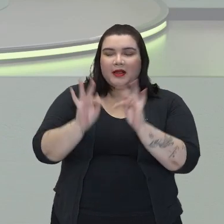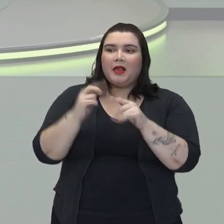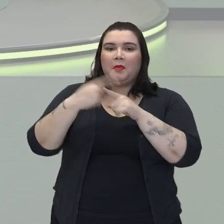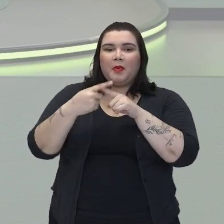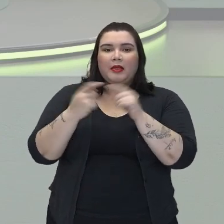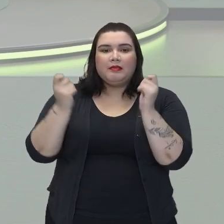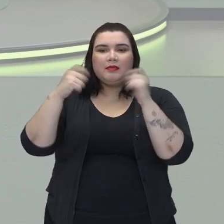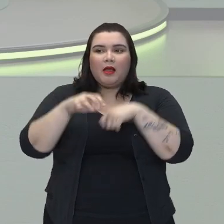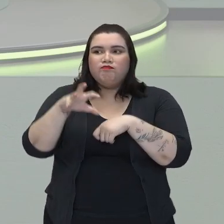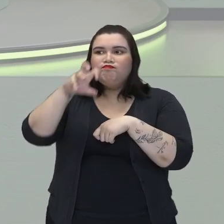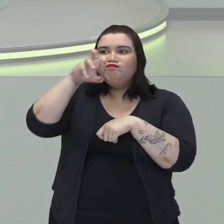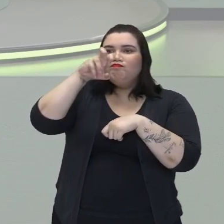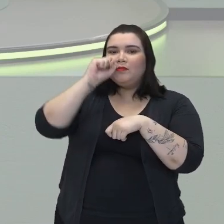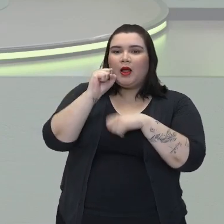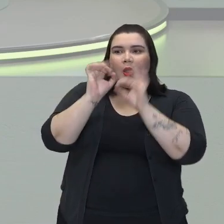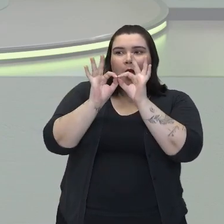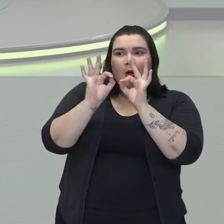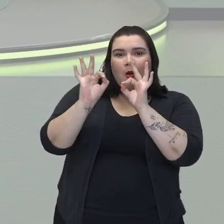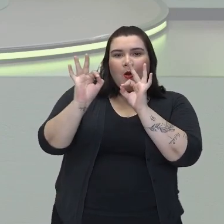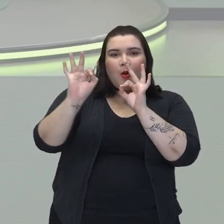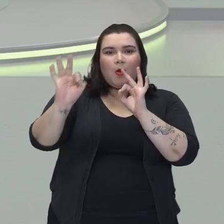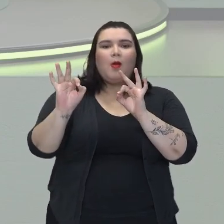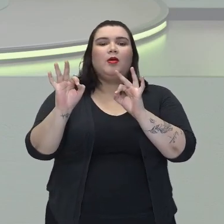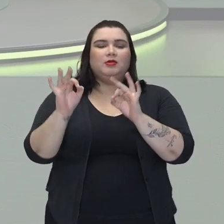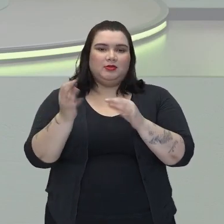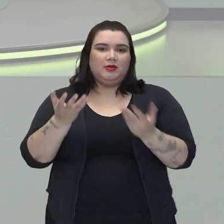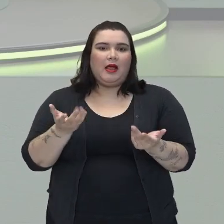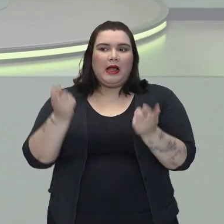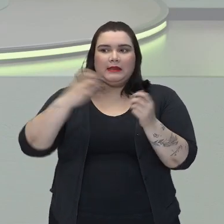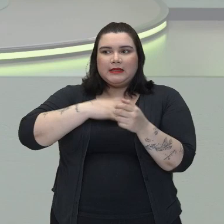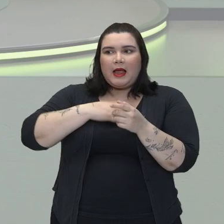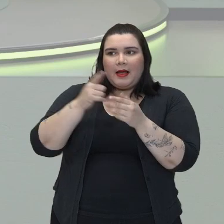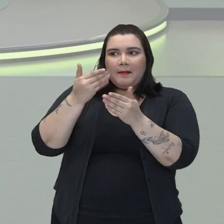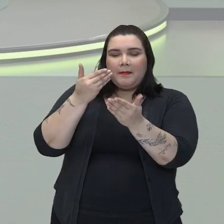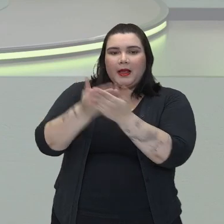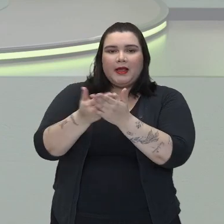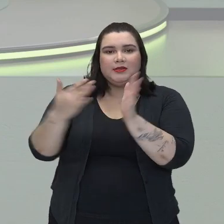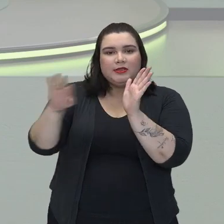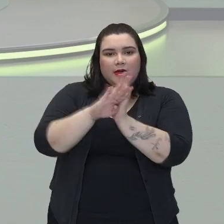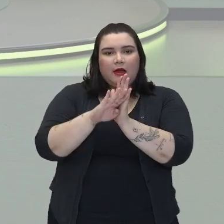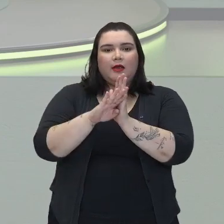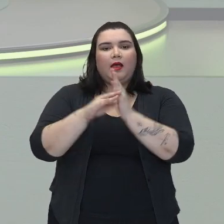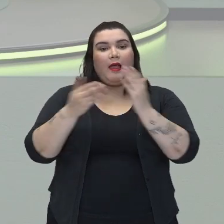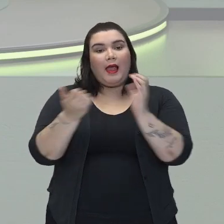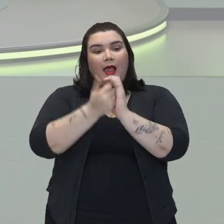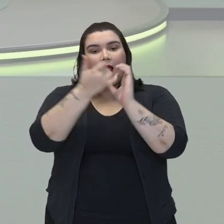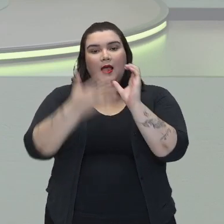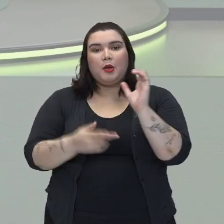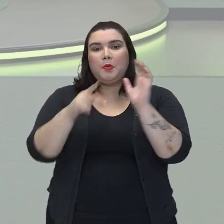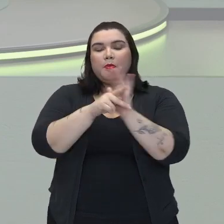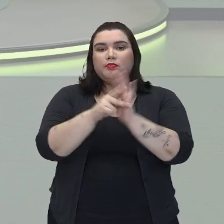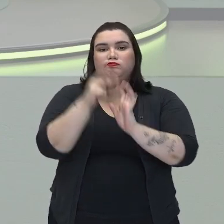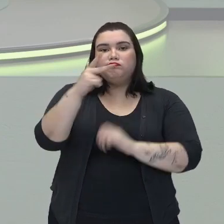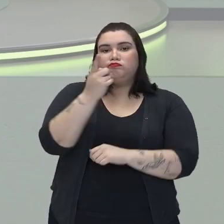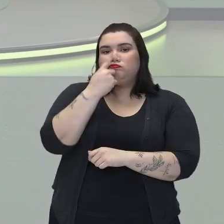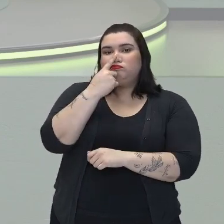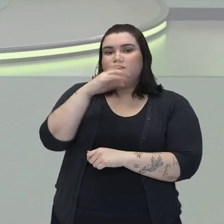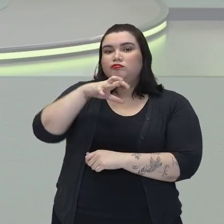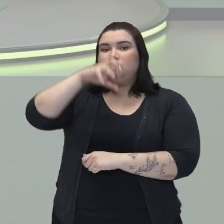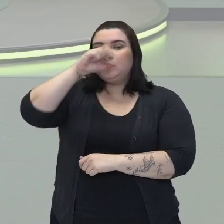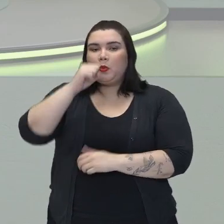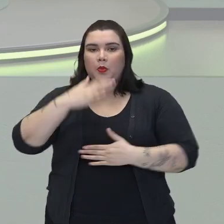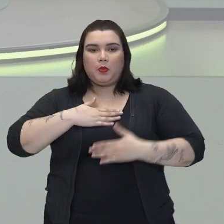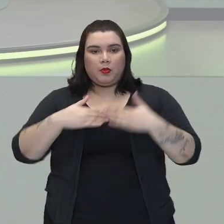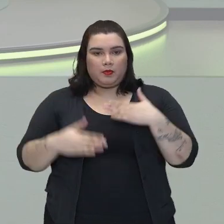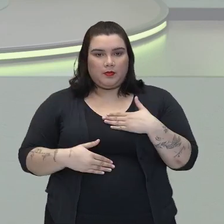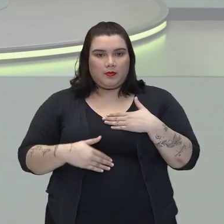porque ele sente que você está chegando através do olfato, por causa da característica do seu cheiro. Então, quando as pessoas estão,